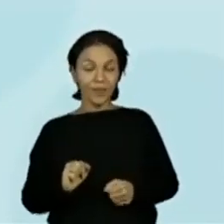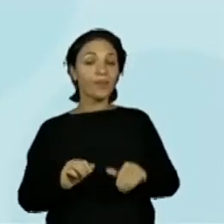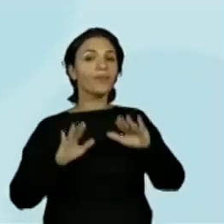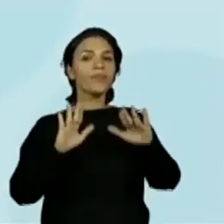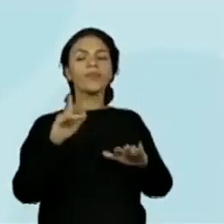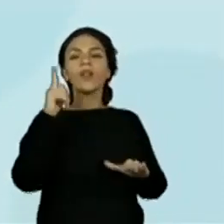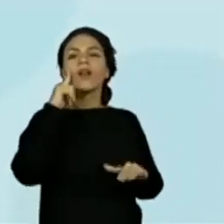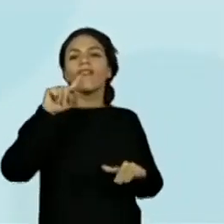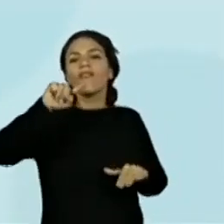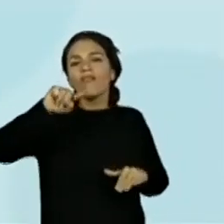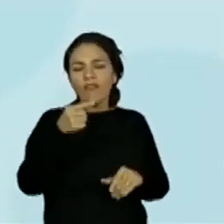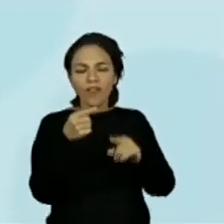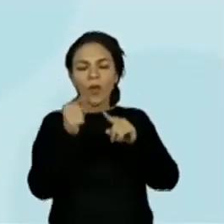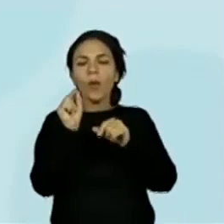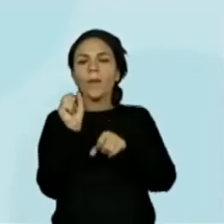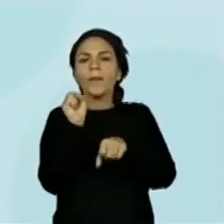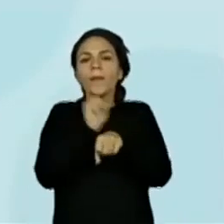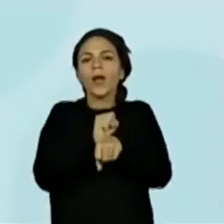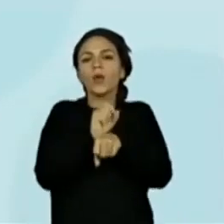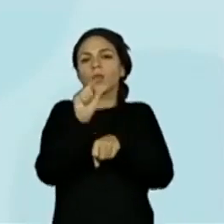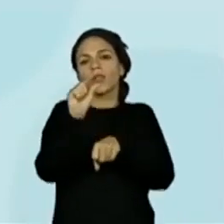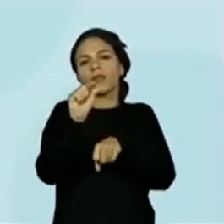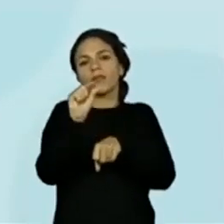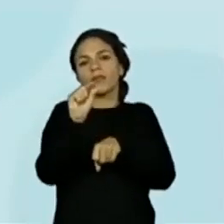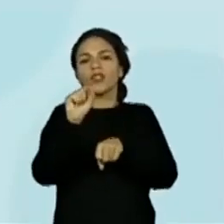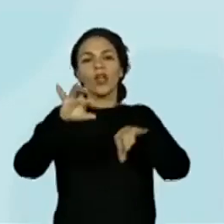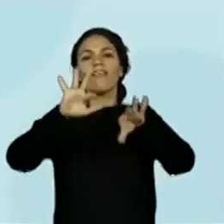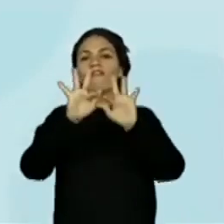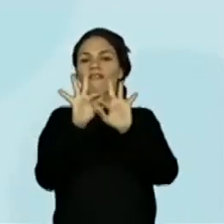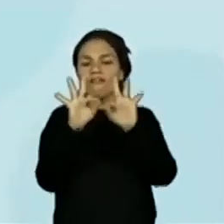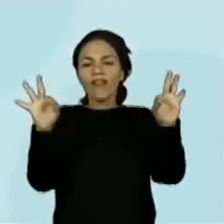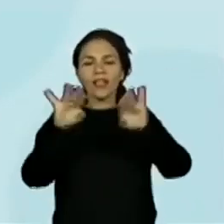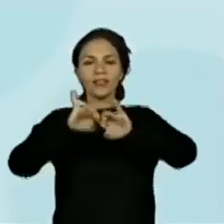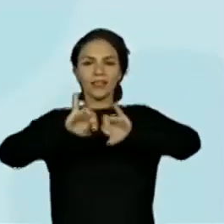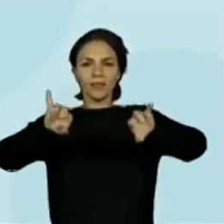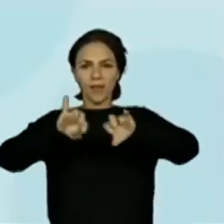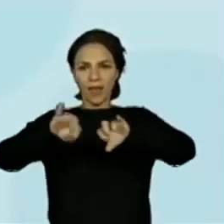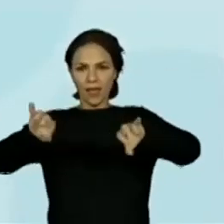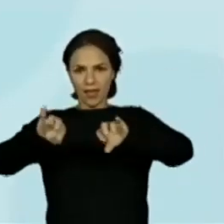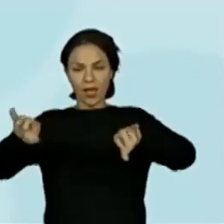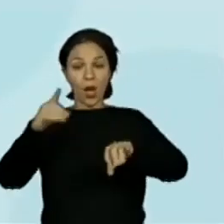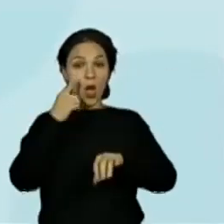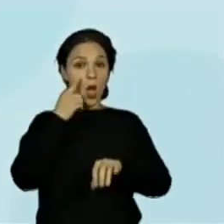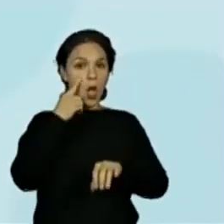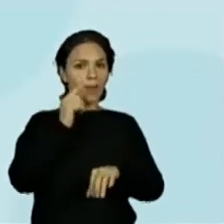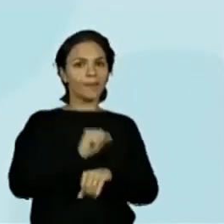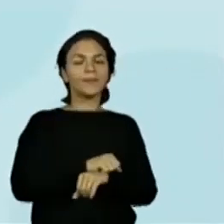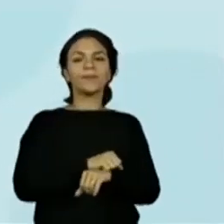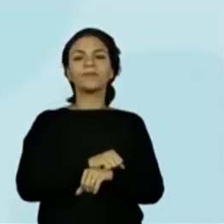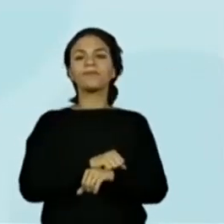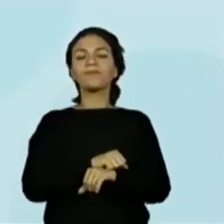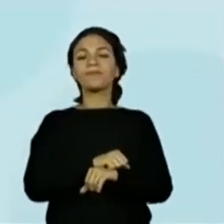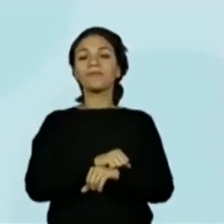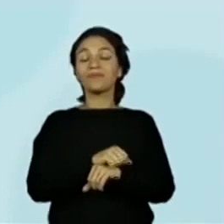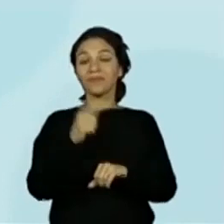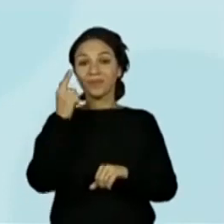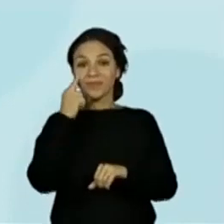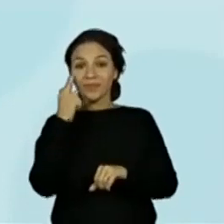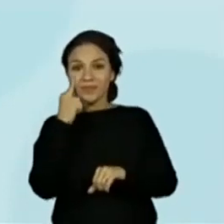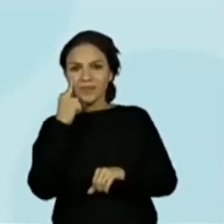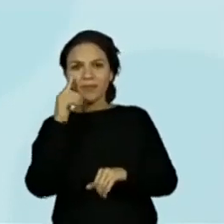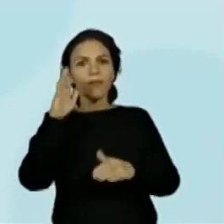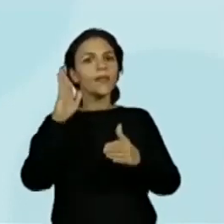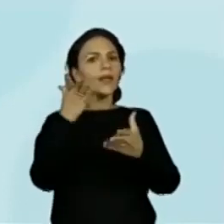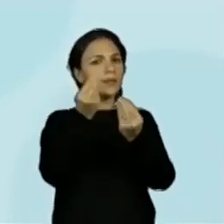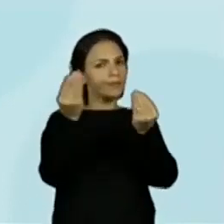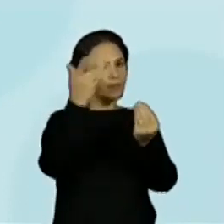Aponta uma pequena pausa no meio do texto para separar frases. Vamos ver? Muita gente esquece de